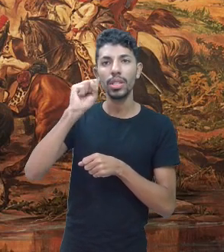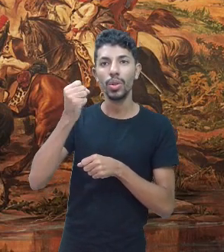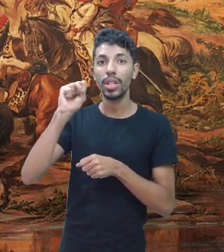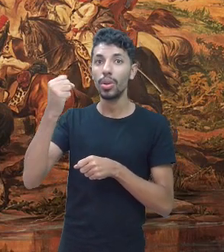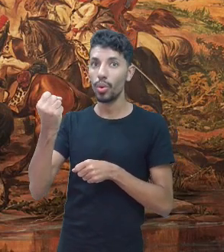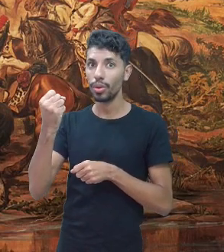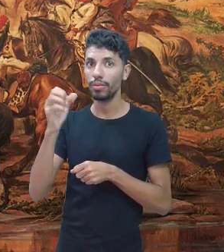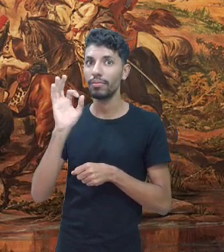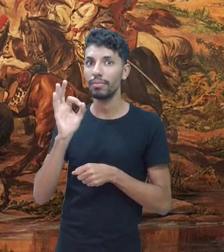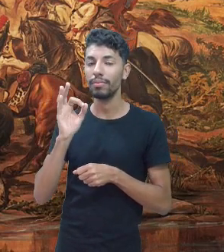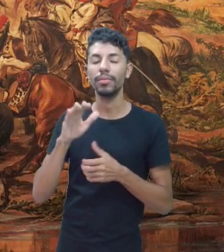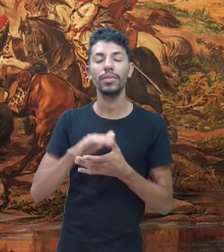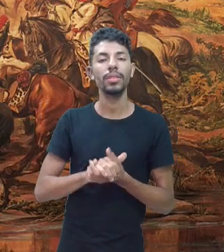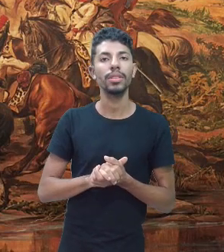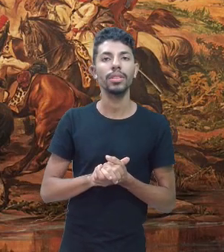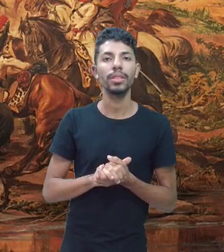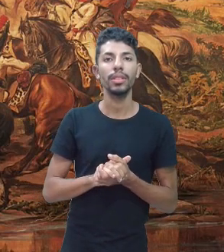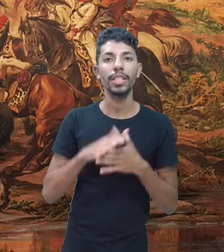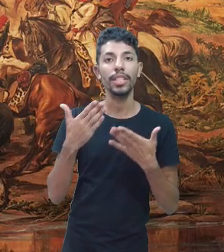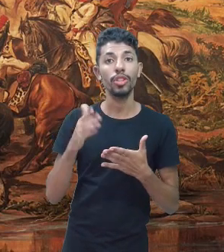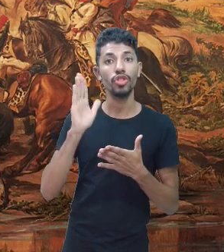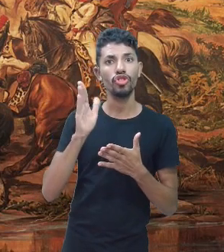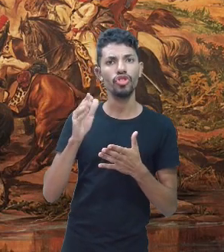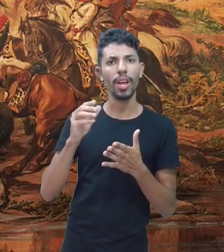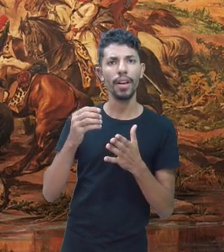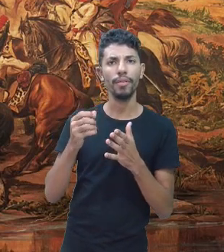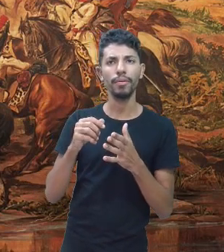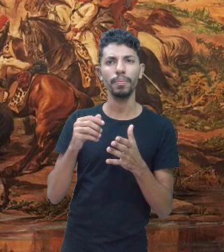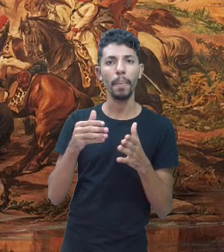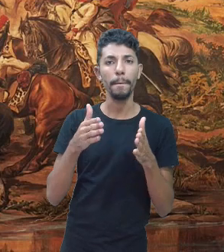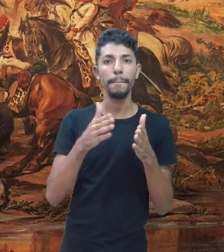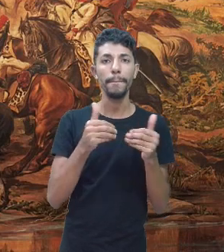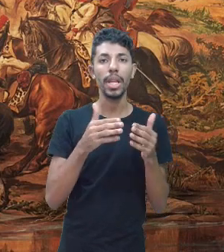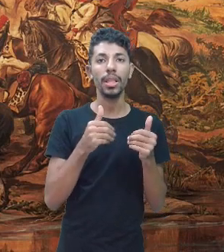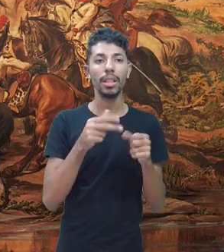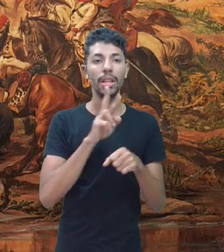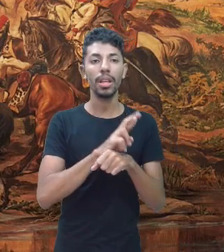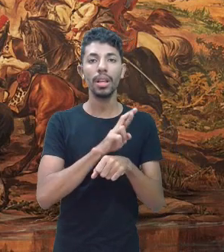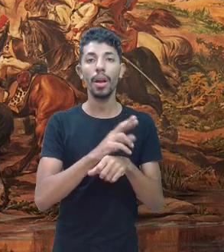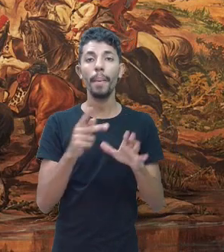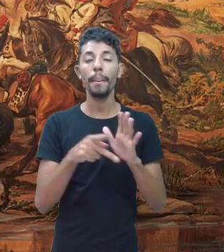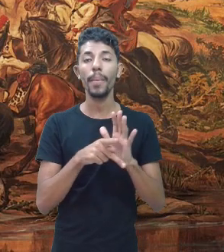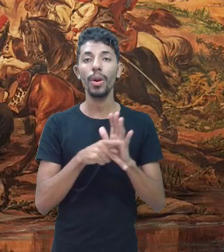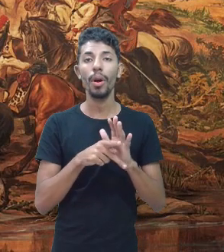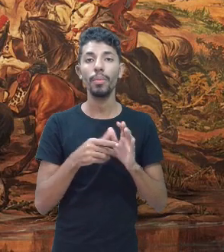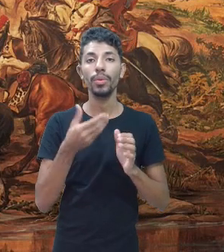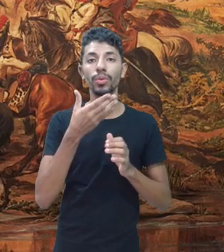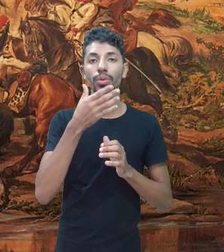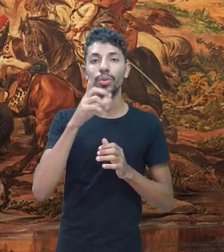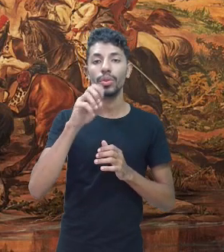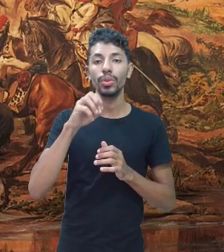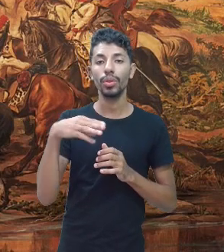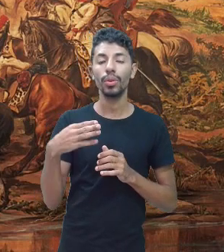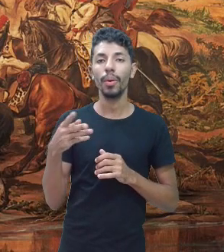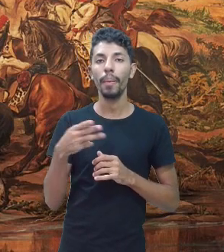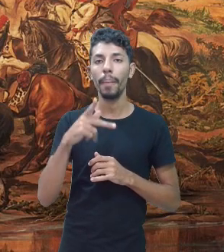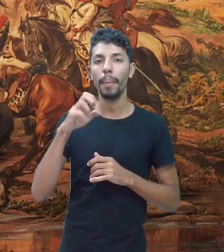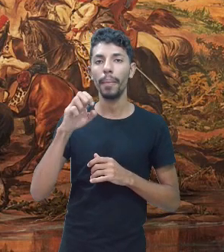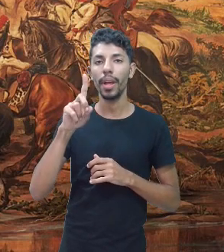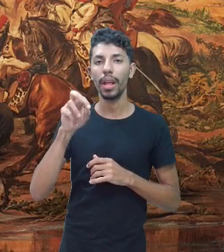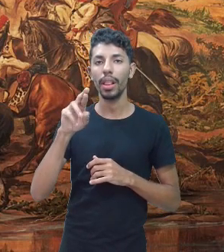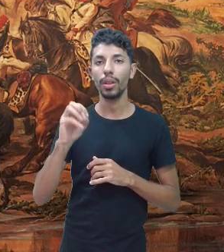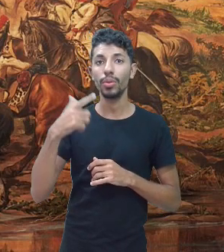1888. Ela já foi encomendada pela família real, por Dom Pedro II, já, né, próximo ao fim do